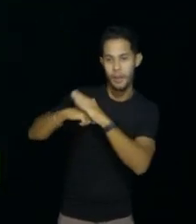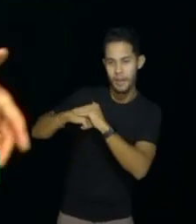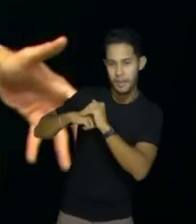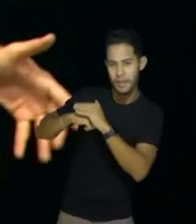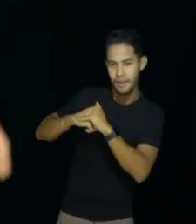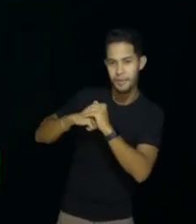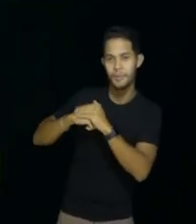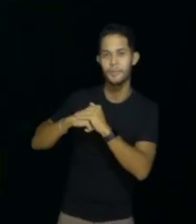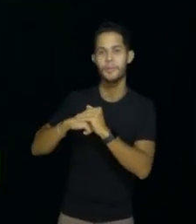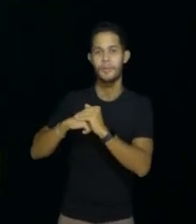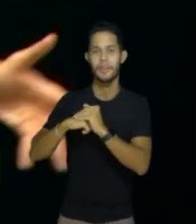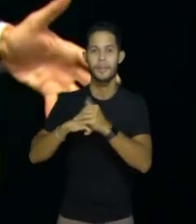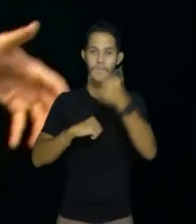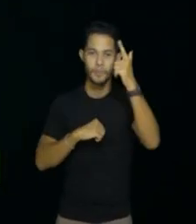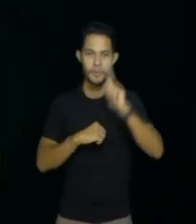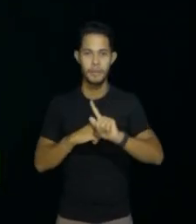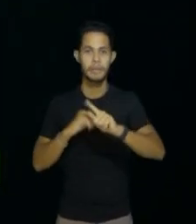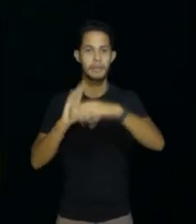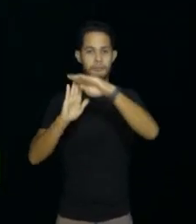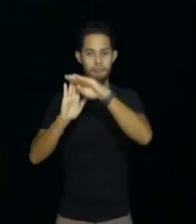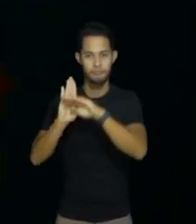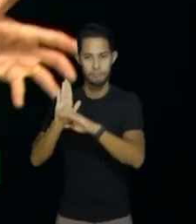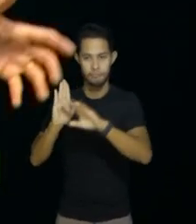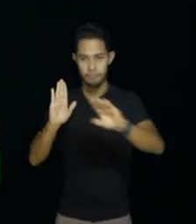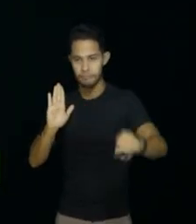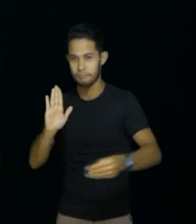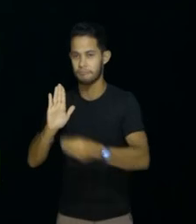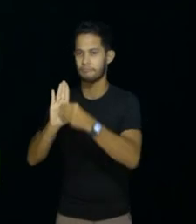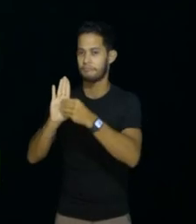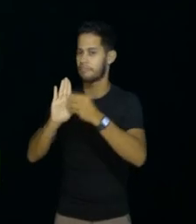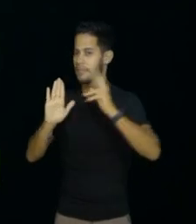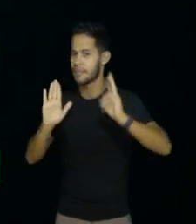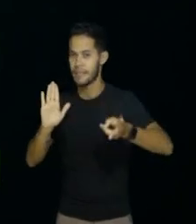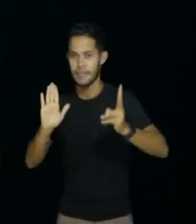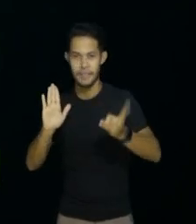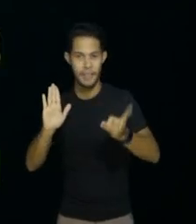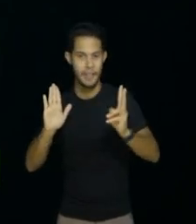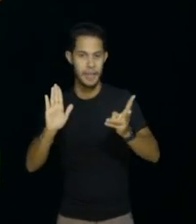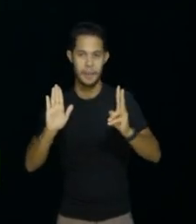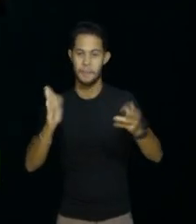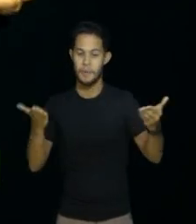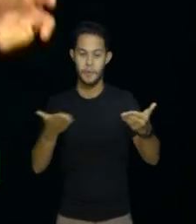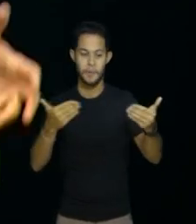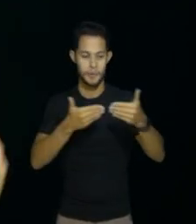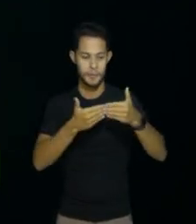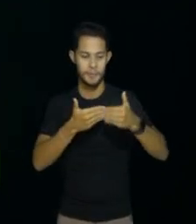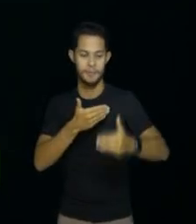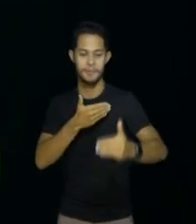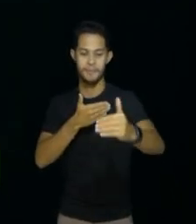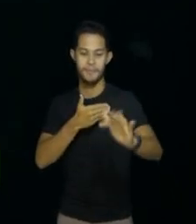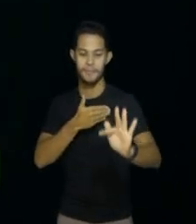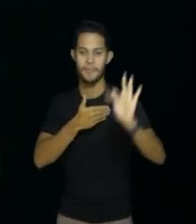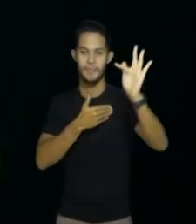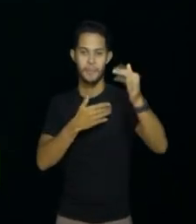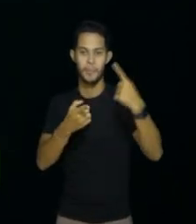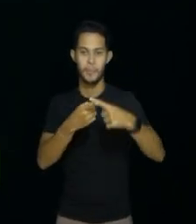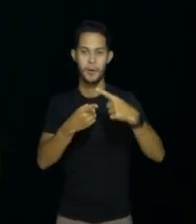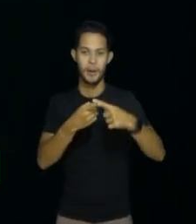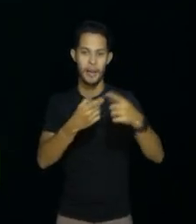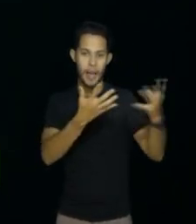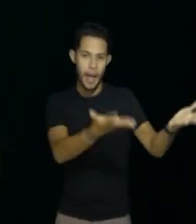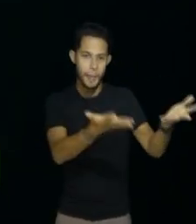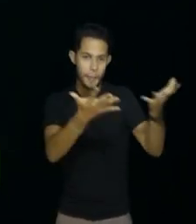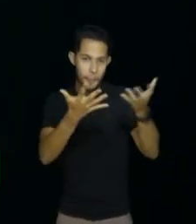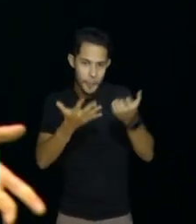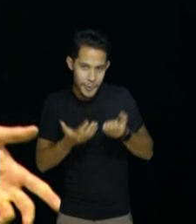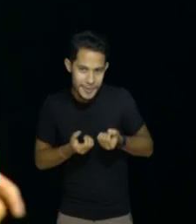torne parte do calendário efetivo da Assembleia Legislativa, do presente para o futuro, porque essa aproximação com a comunidade, ela de fato